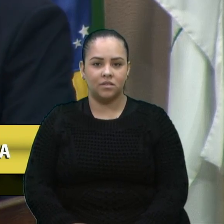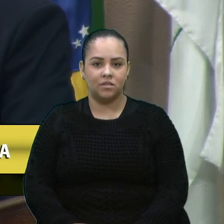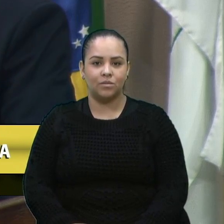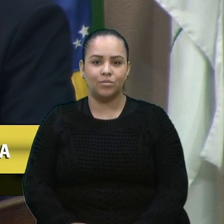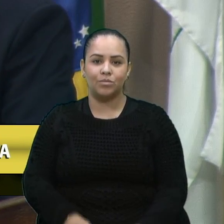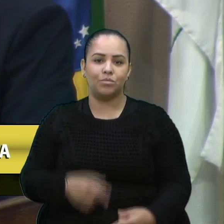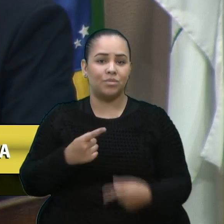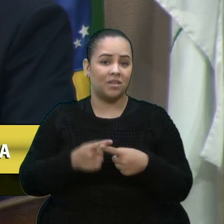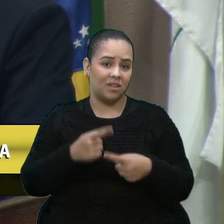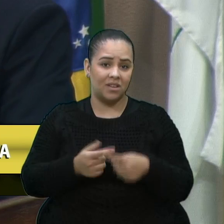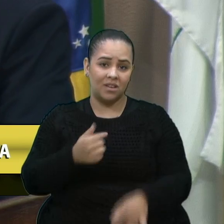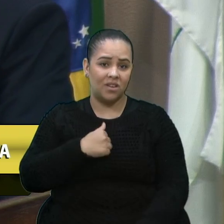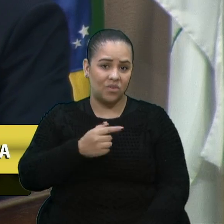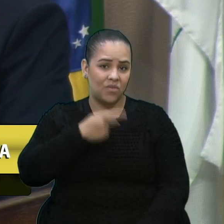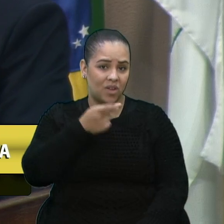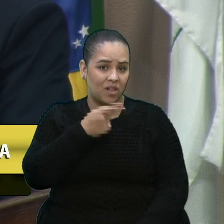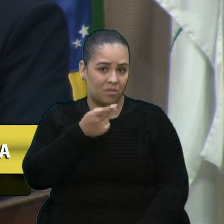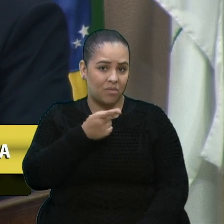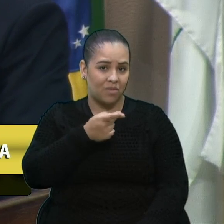que eu digo para vocês,